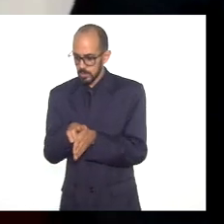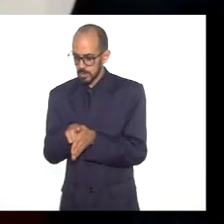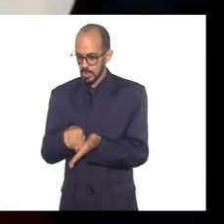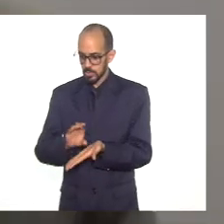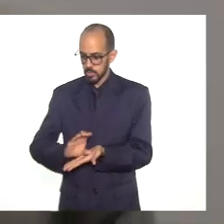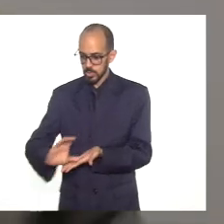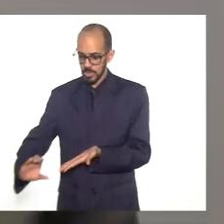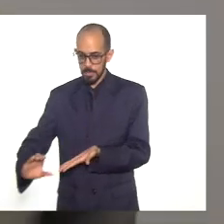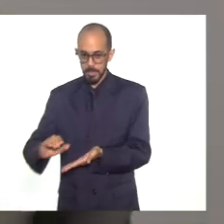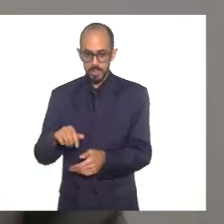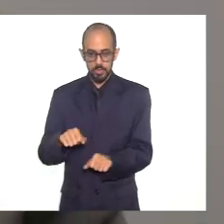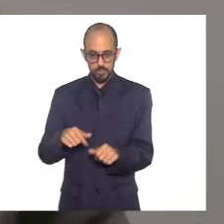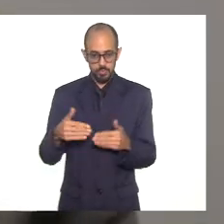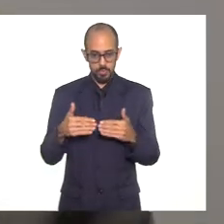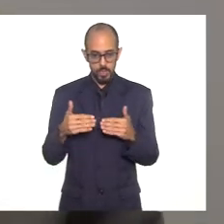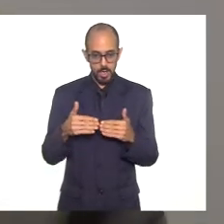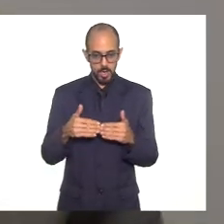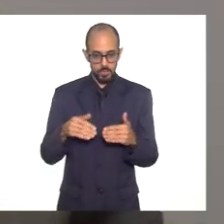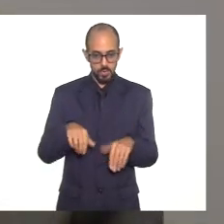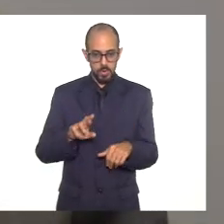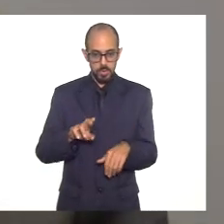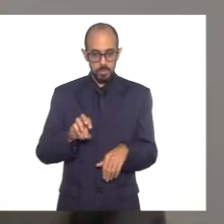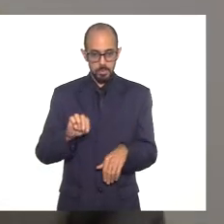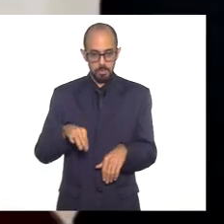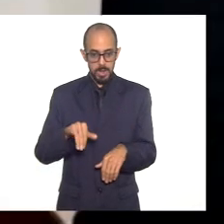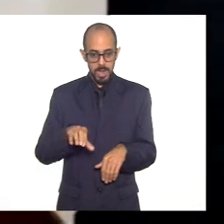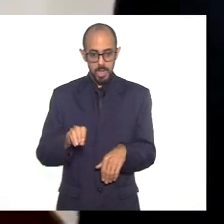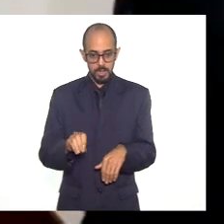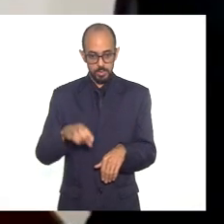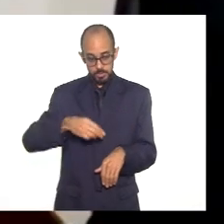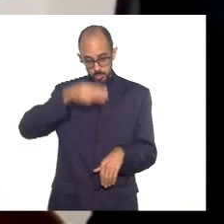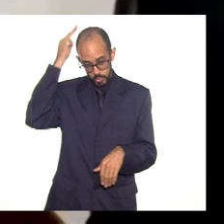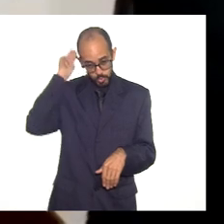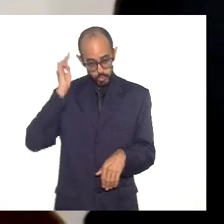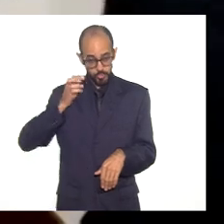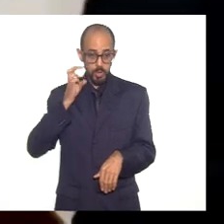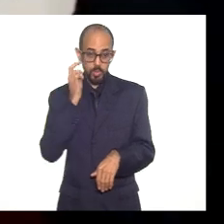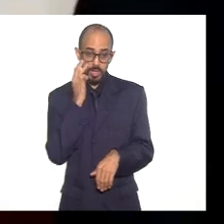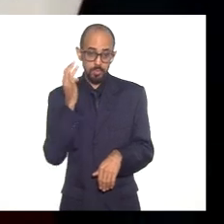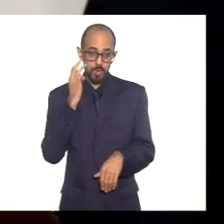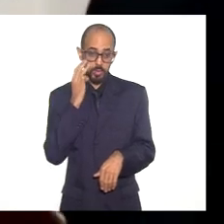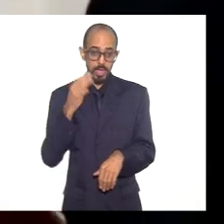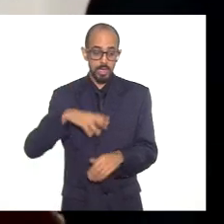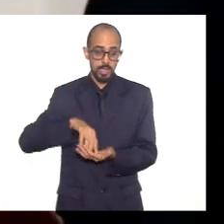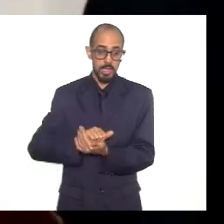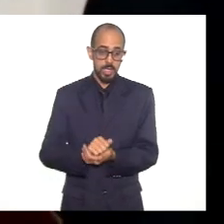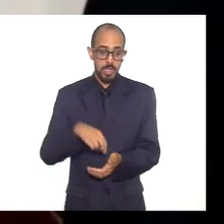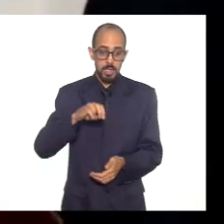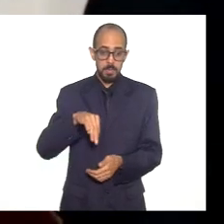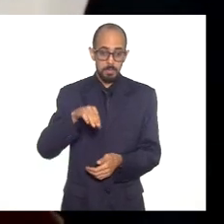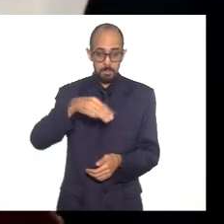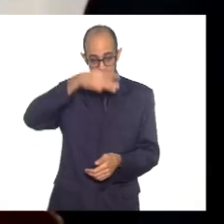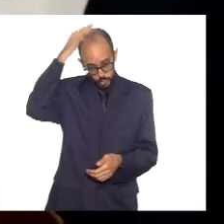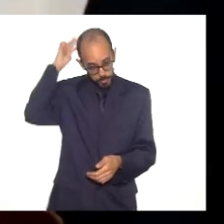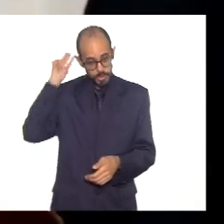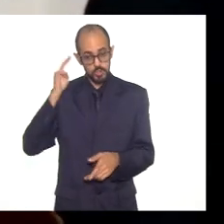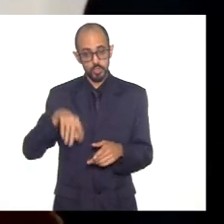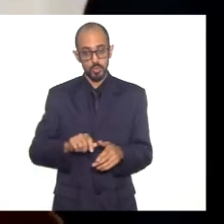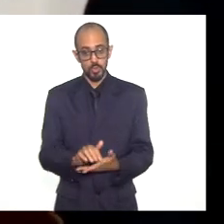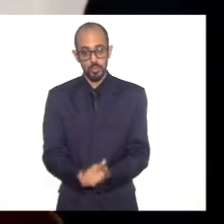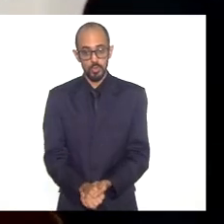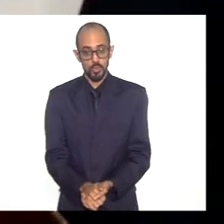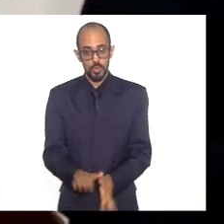Controle, favorável. Relatores, deputado Márcio Pacheco, Eurico Júnior, Valdeque Carneiro e Márcio Pacheco. Nós estamos